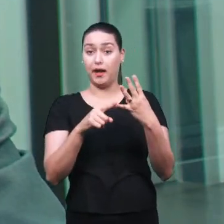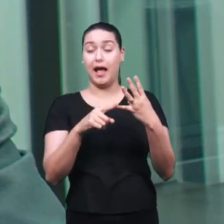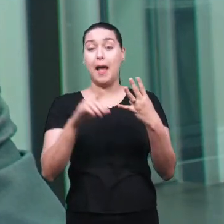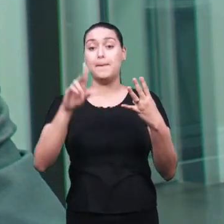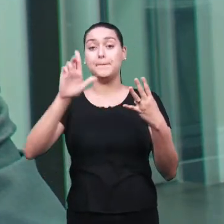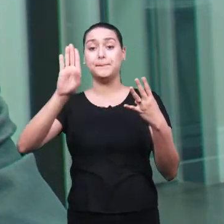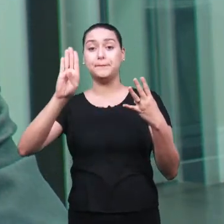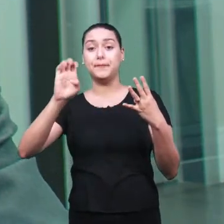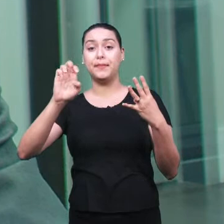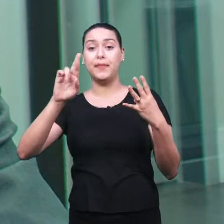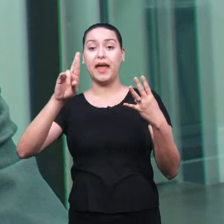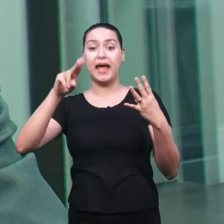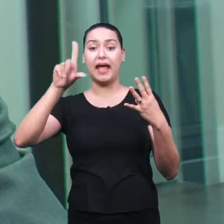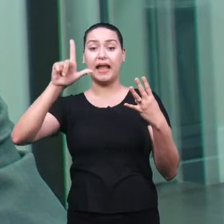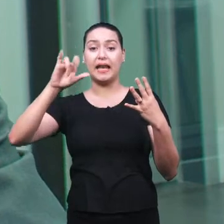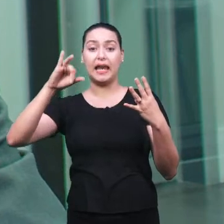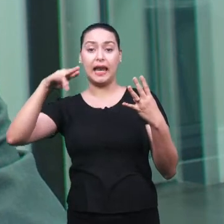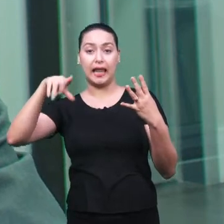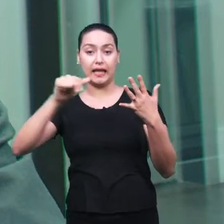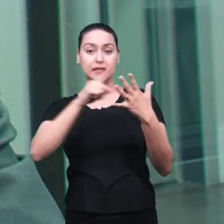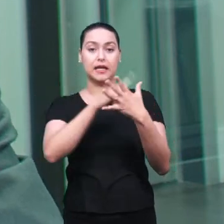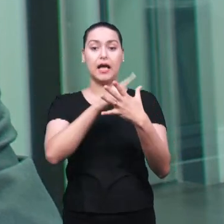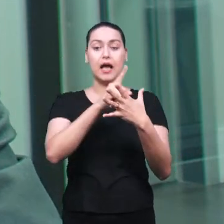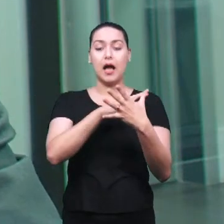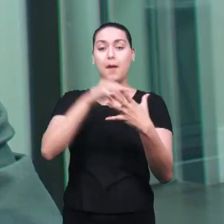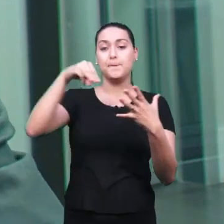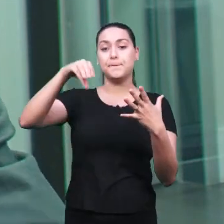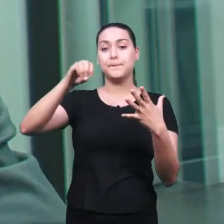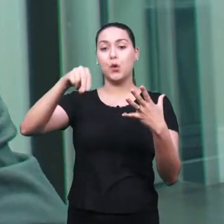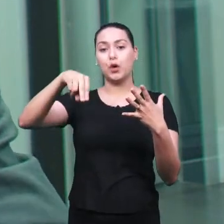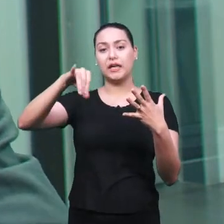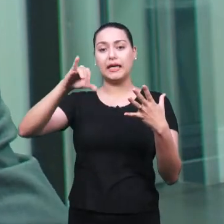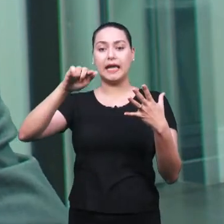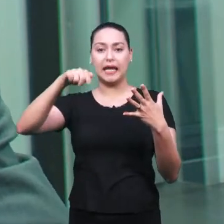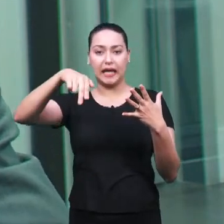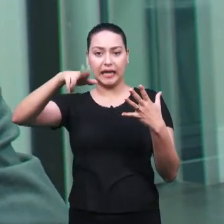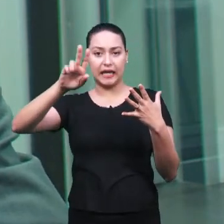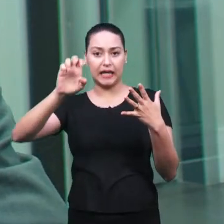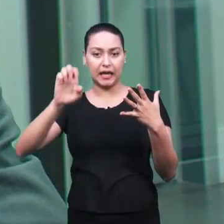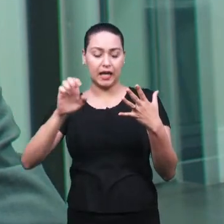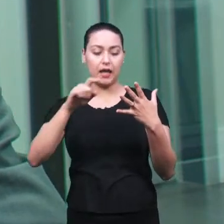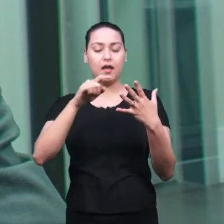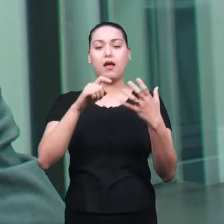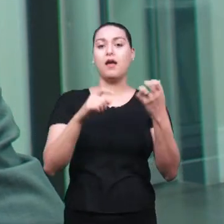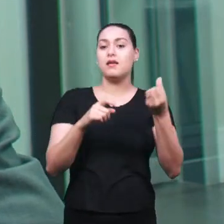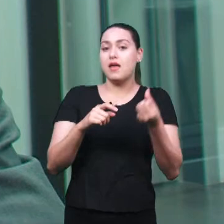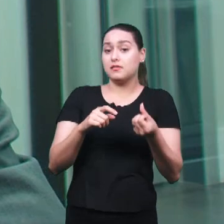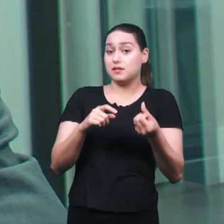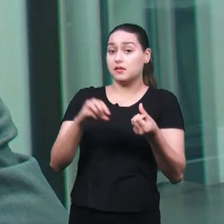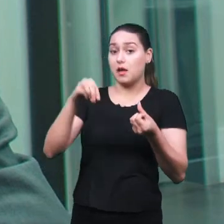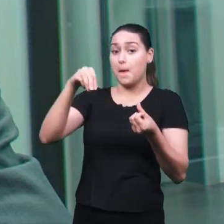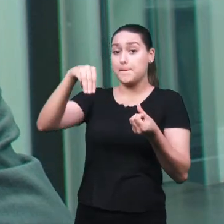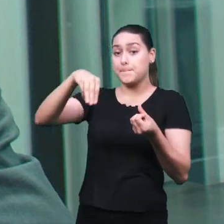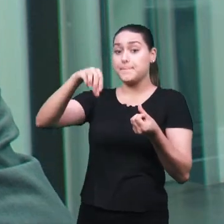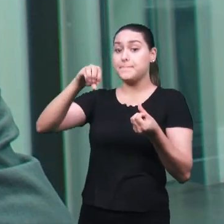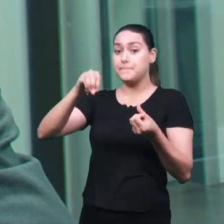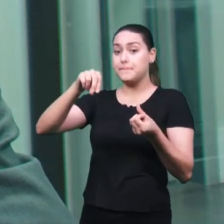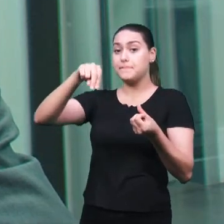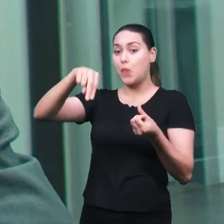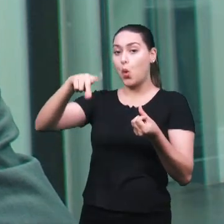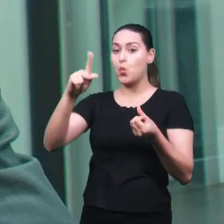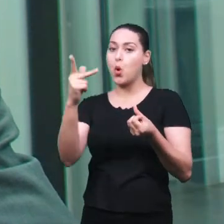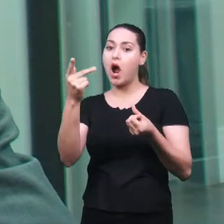numa cidade chamada Monheim, que pertence à região metropolitana de Colônia. Essa igreja de Monheim, ela tem